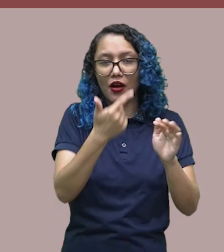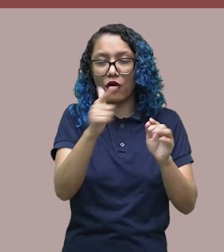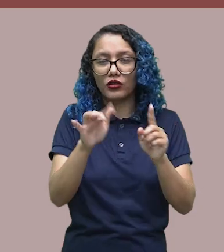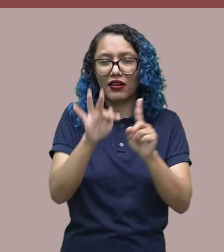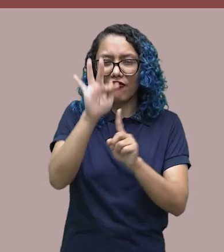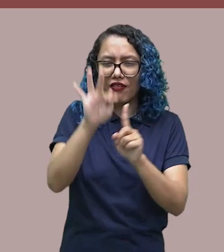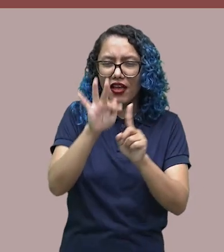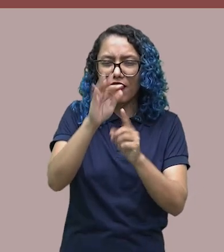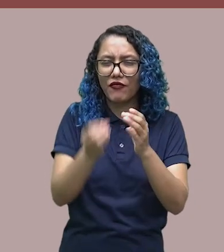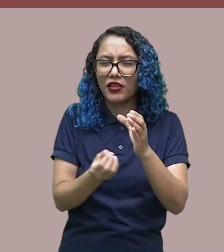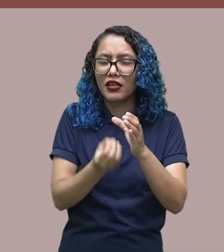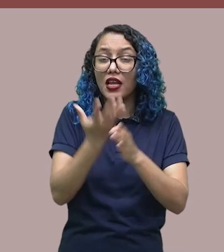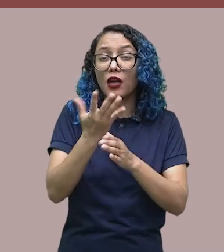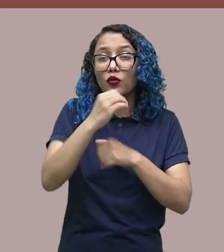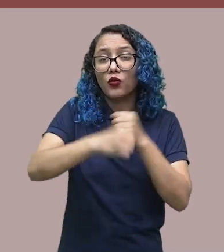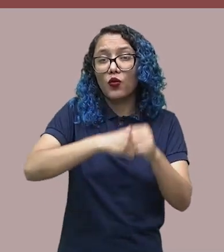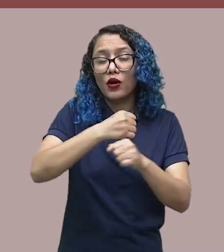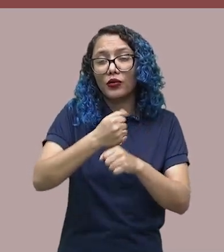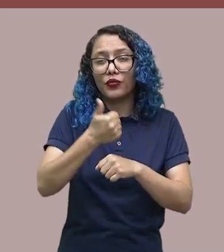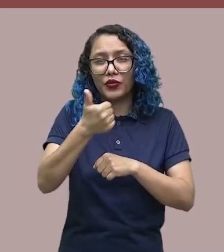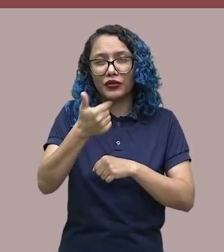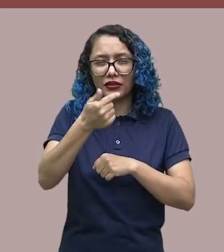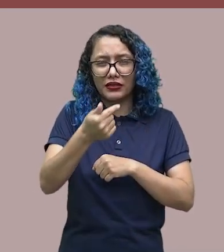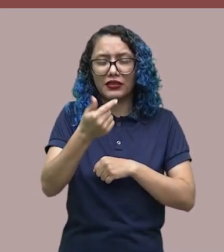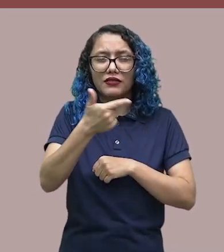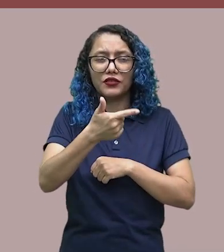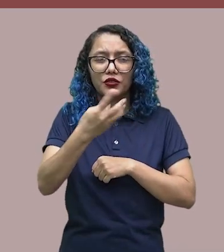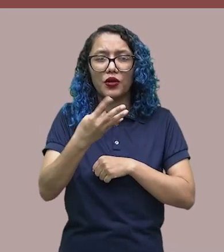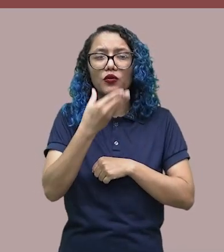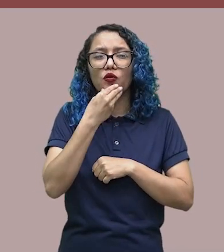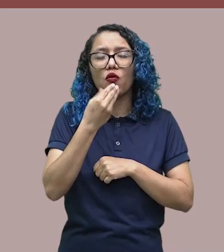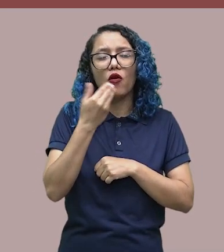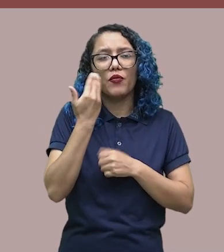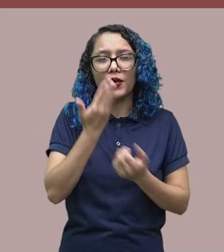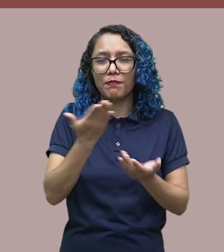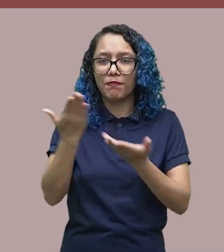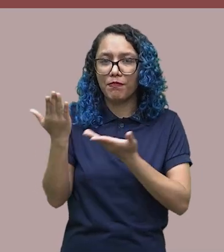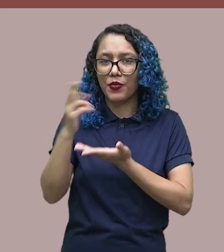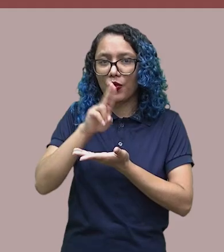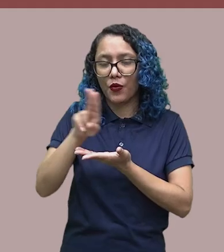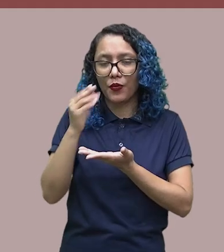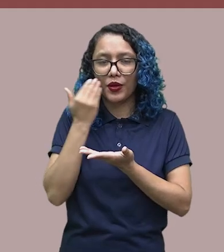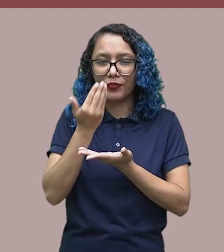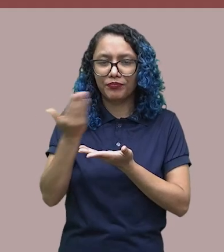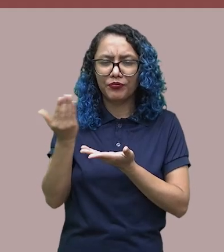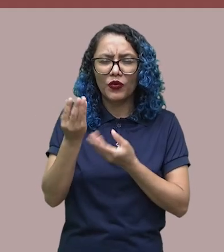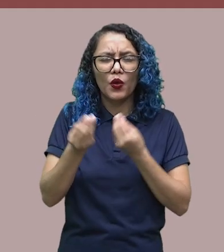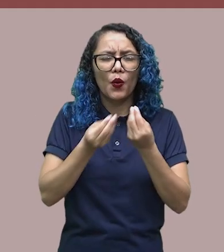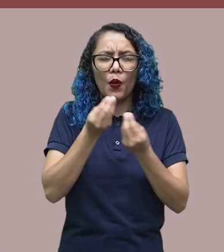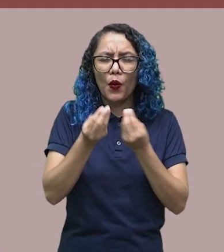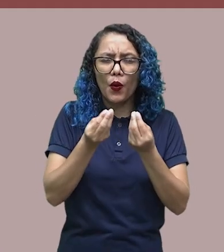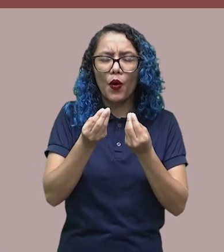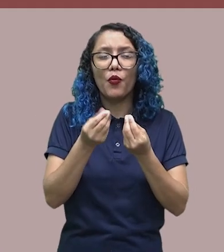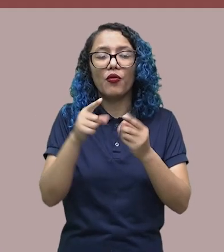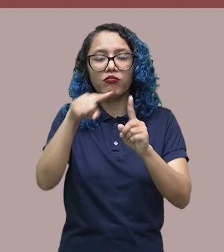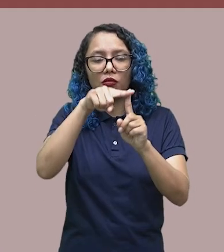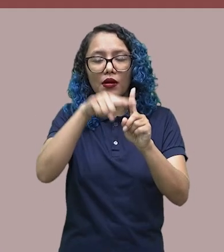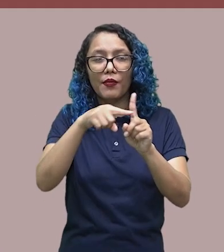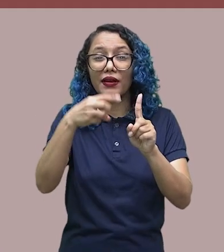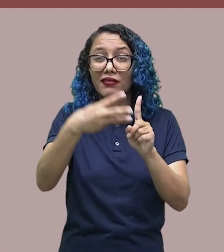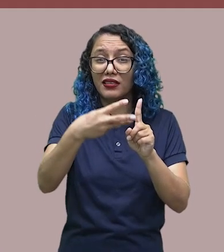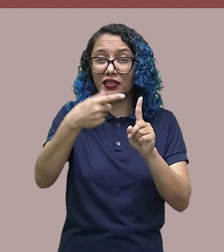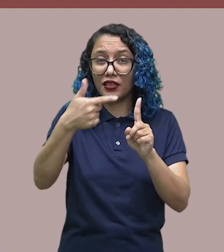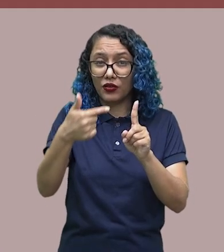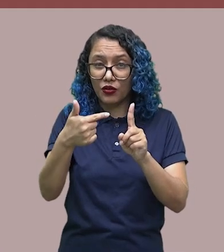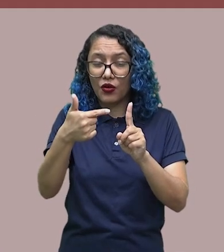criada em 1724 pelo físico Gabriel Fahrenheit. Ela se baseia em 32 graus